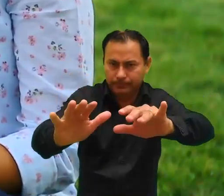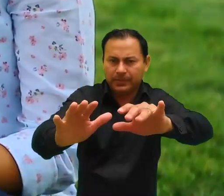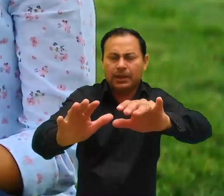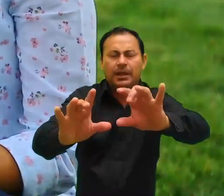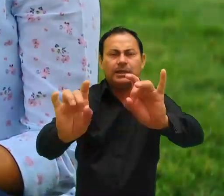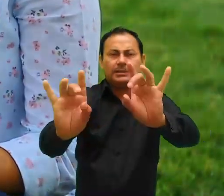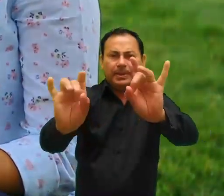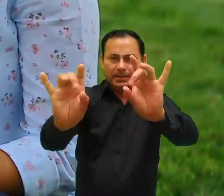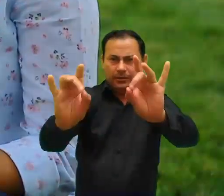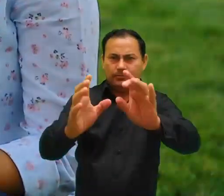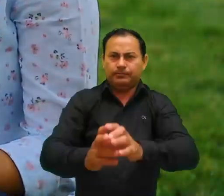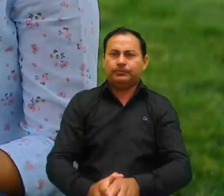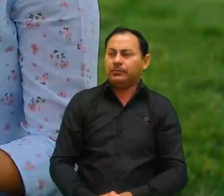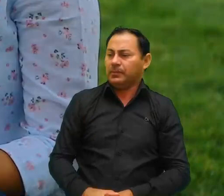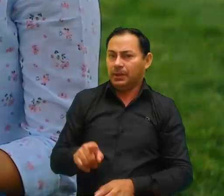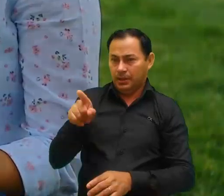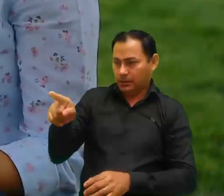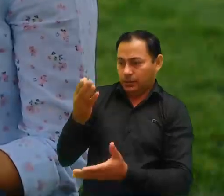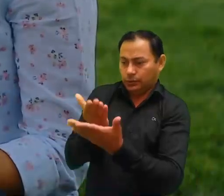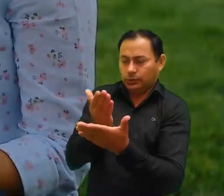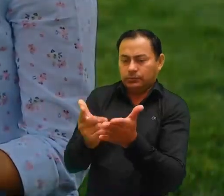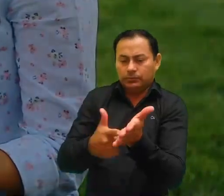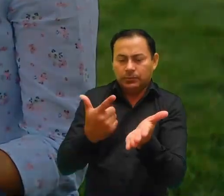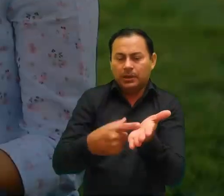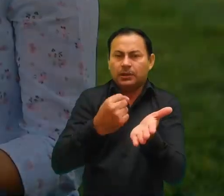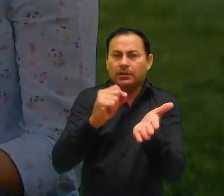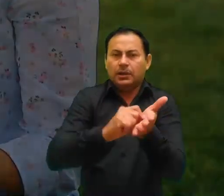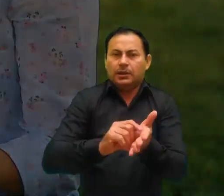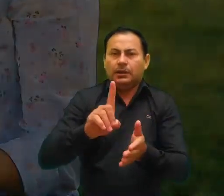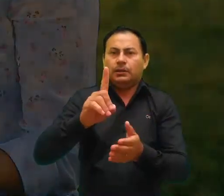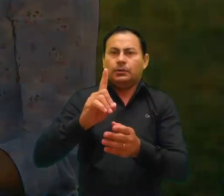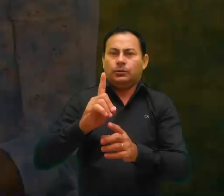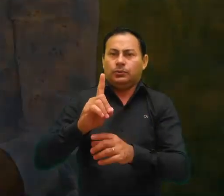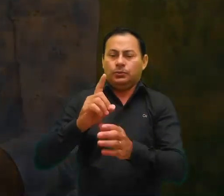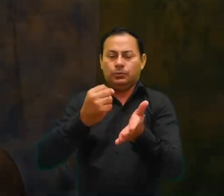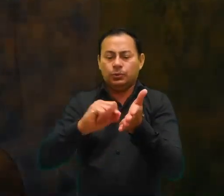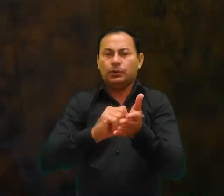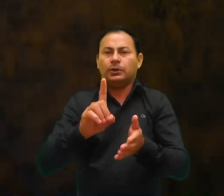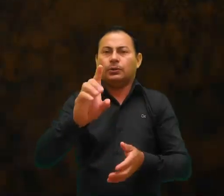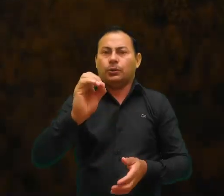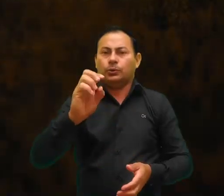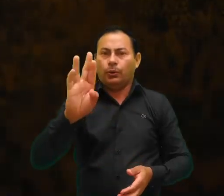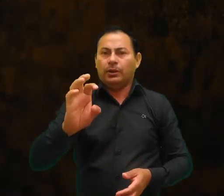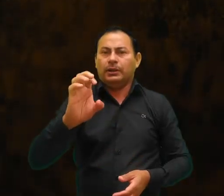forma especial. Este é um estudo escrito pelo Dr. Dick Woodward,